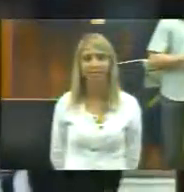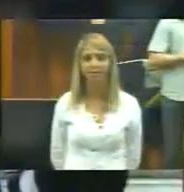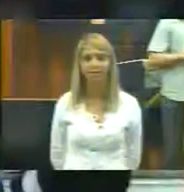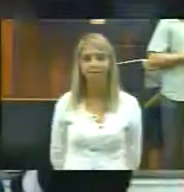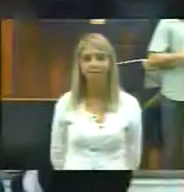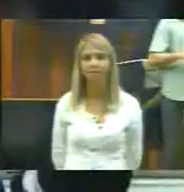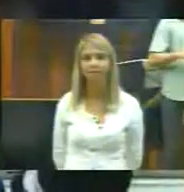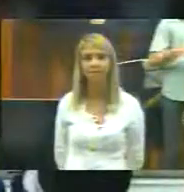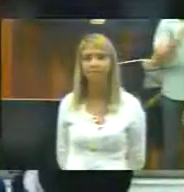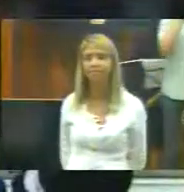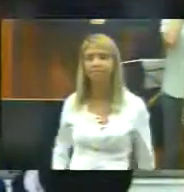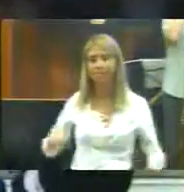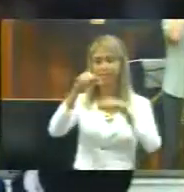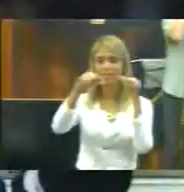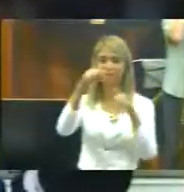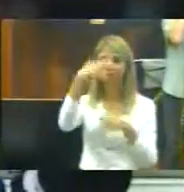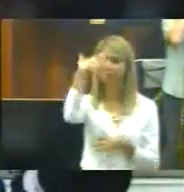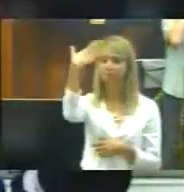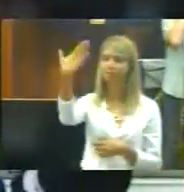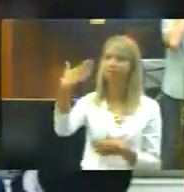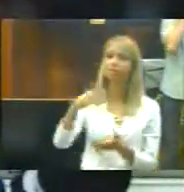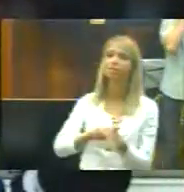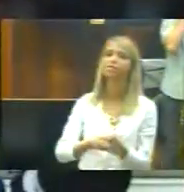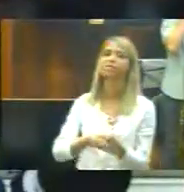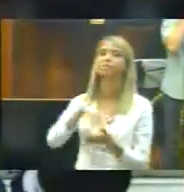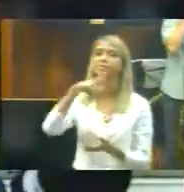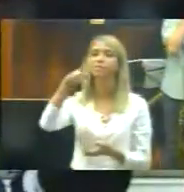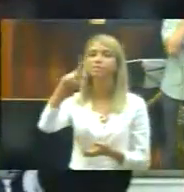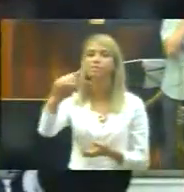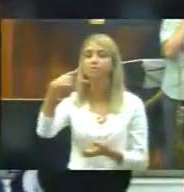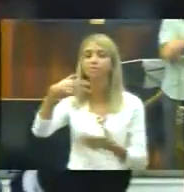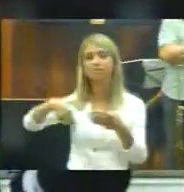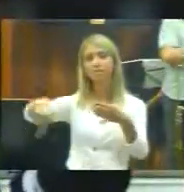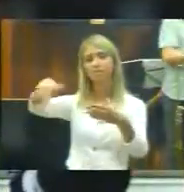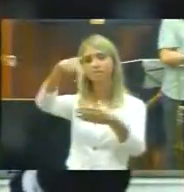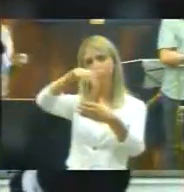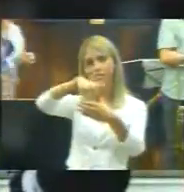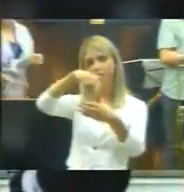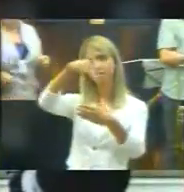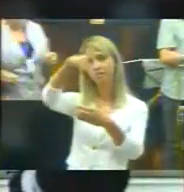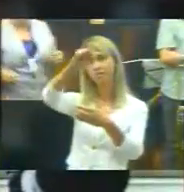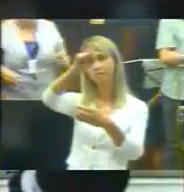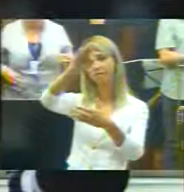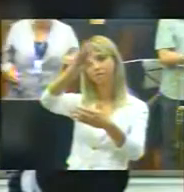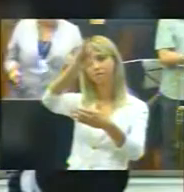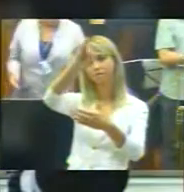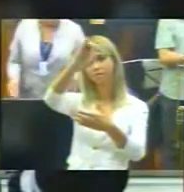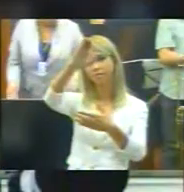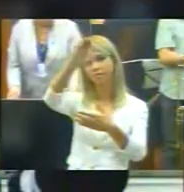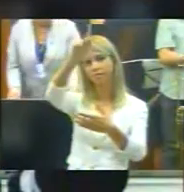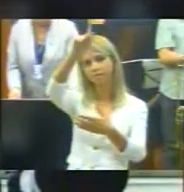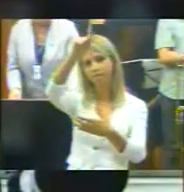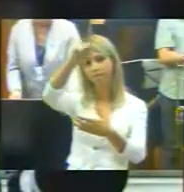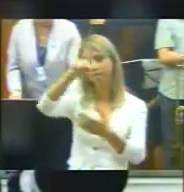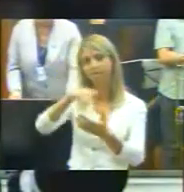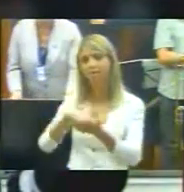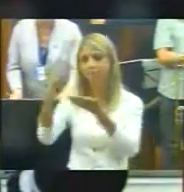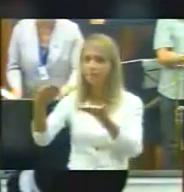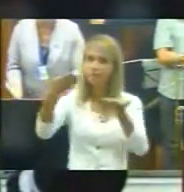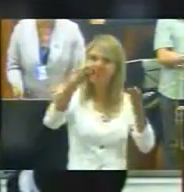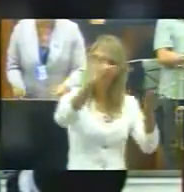Muito obrigado, Bia. Com a palavra, nosso nobre vereador, Patrick da Silva Alpande.